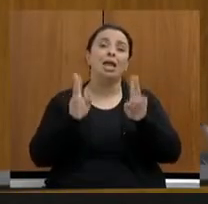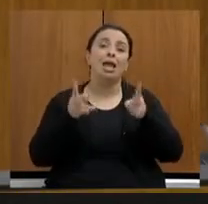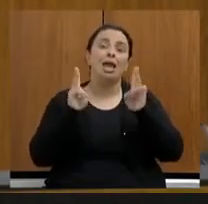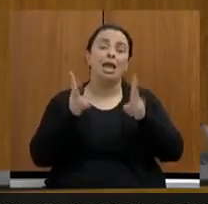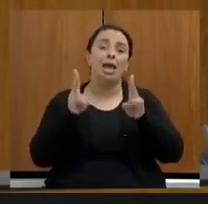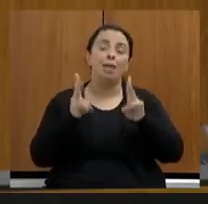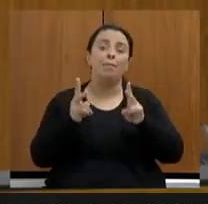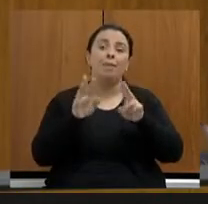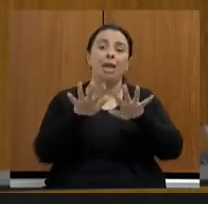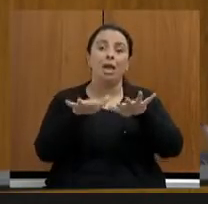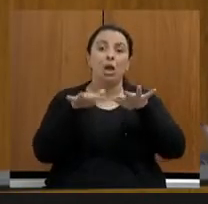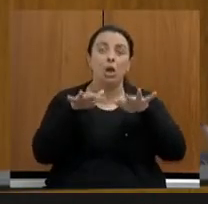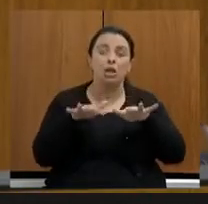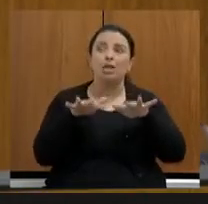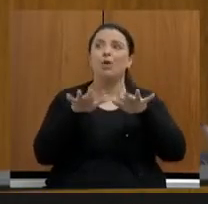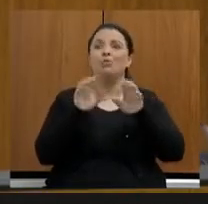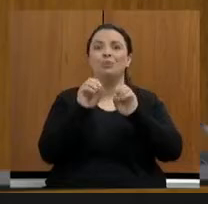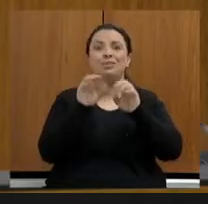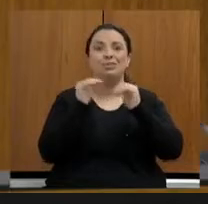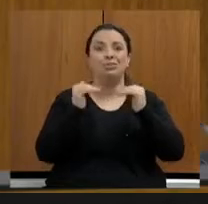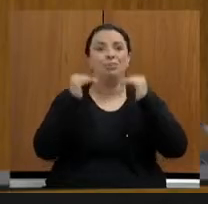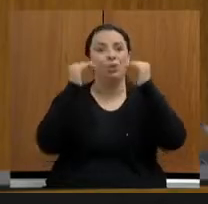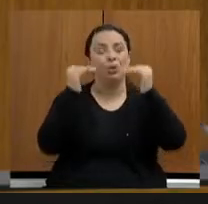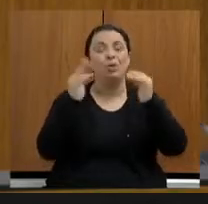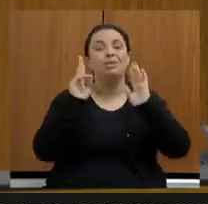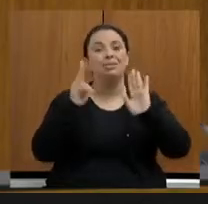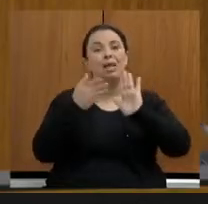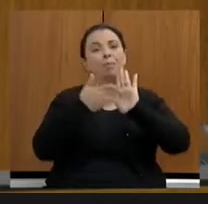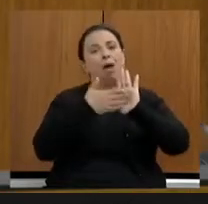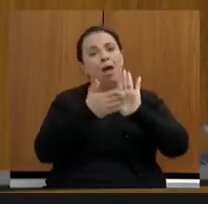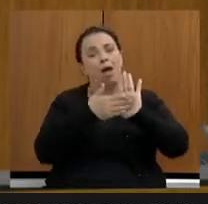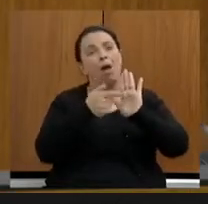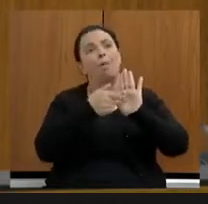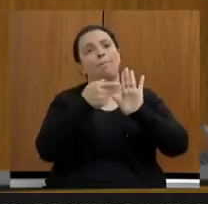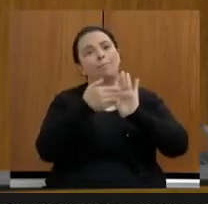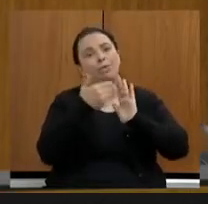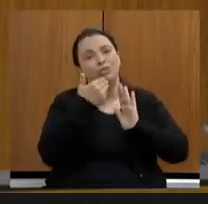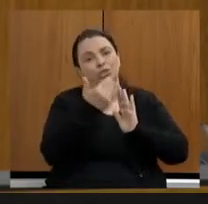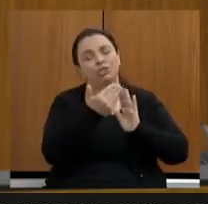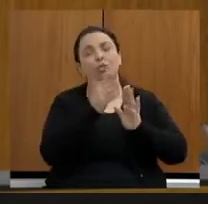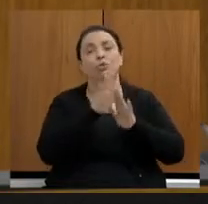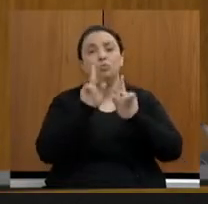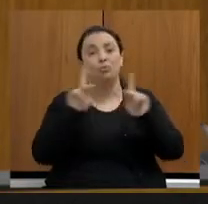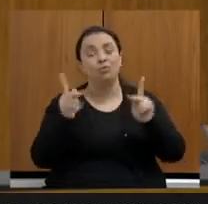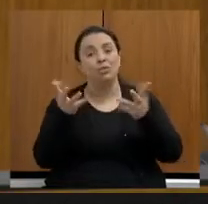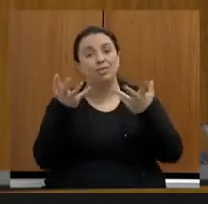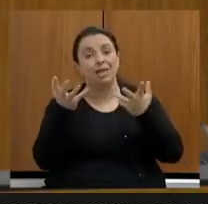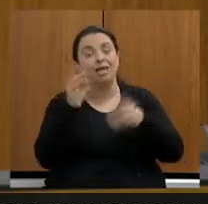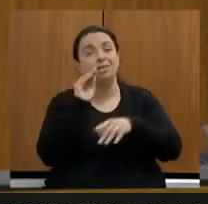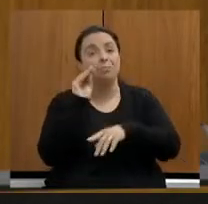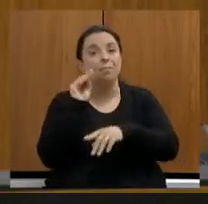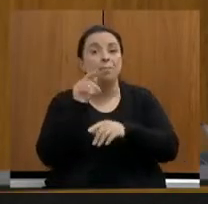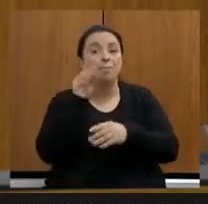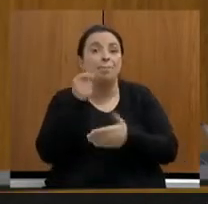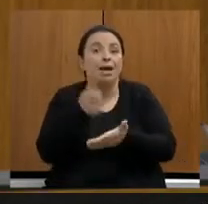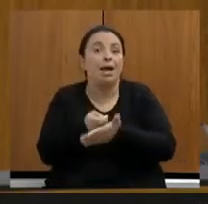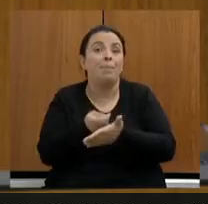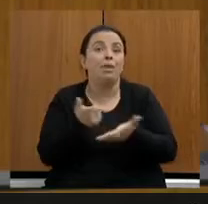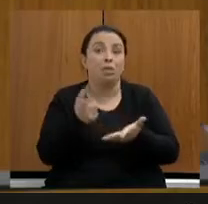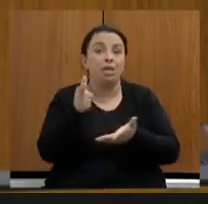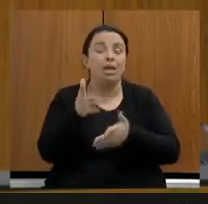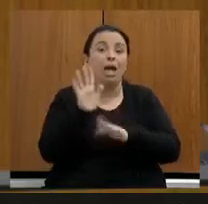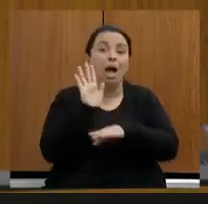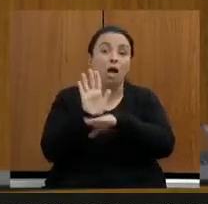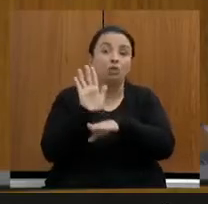com essa pauta do pagamento das medicações exclusivas dos professores que é esse pagamento que ajuda a compor o salário para